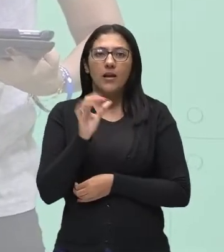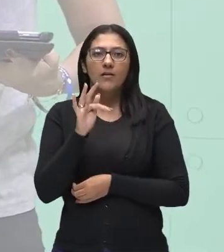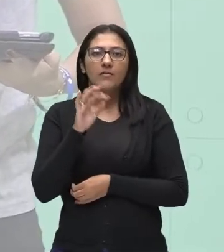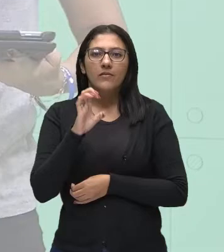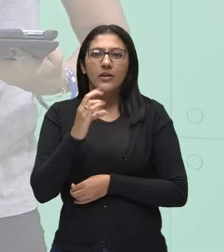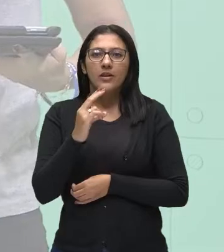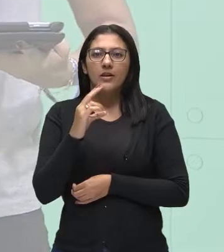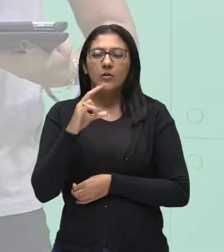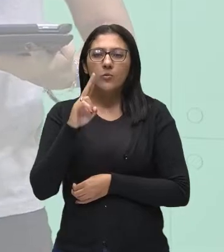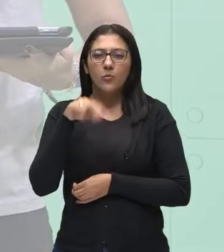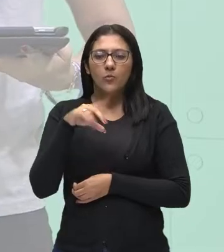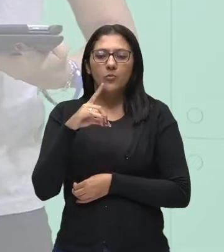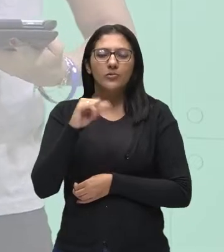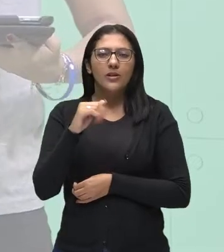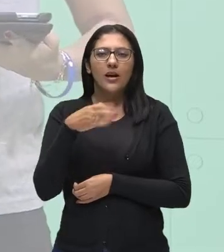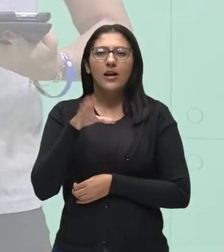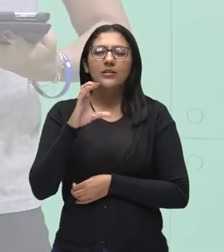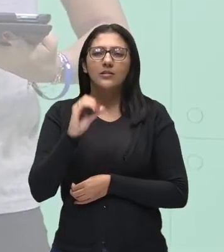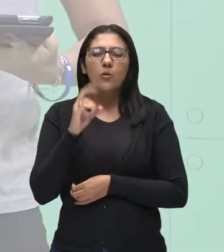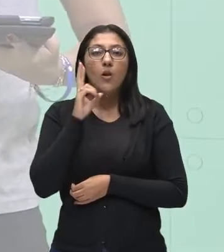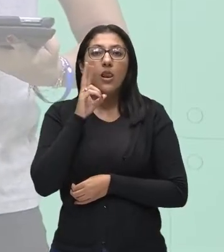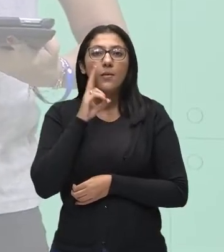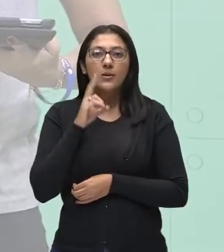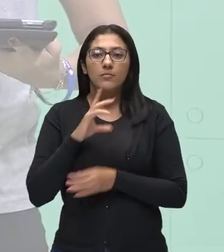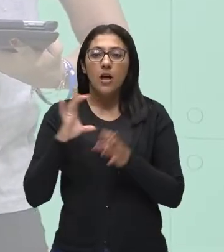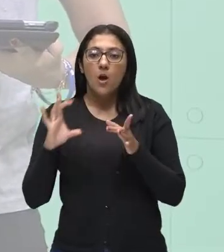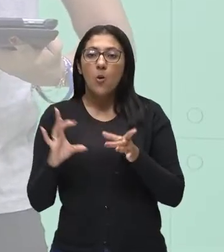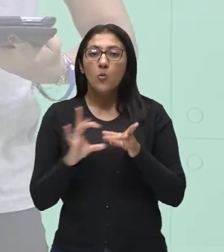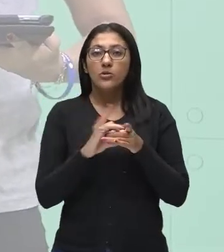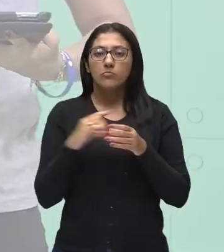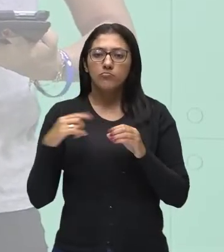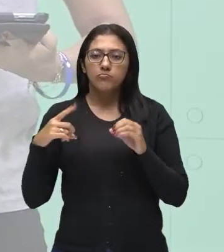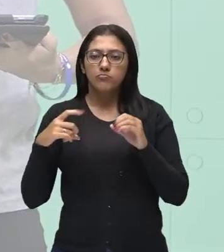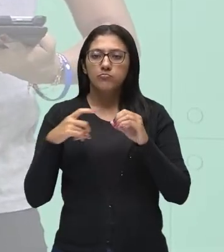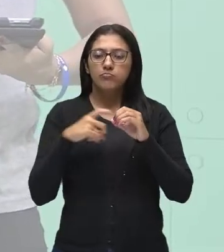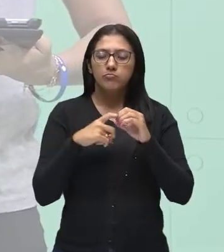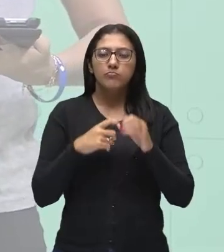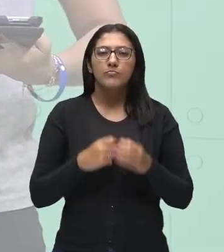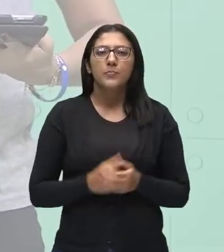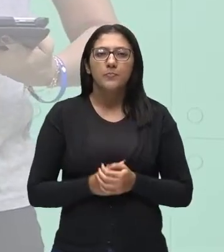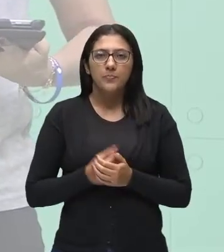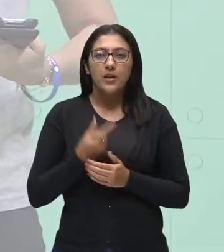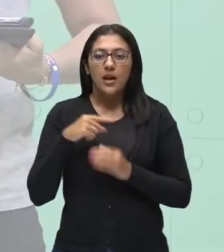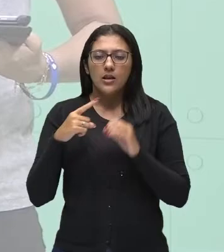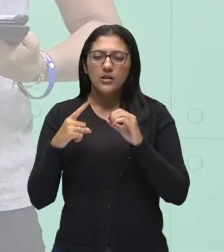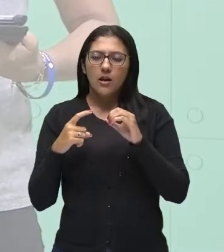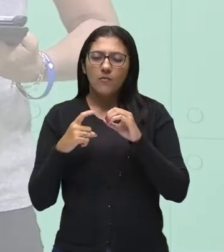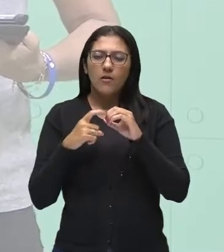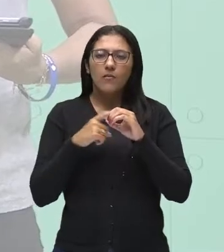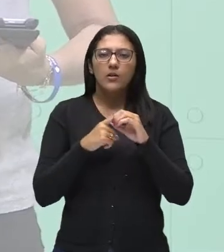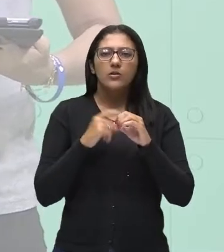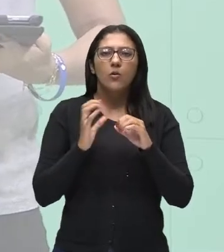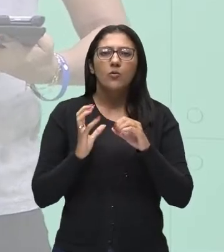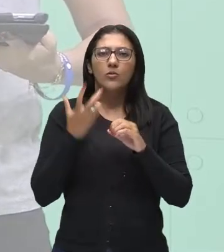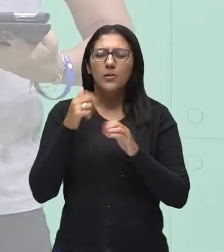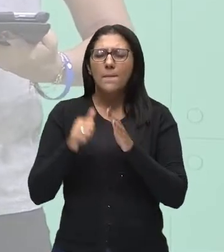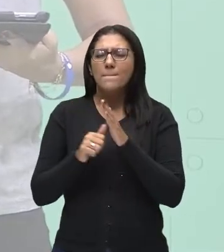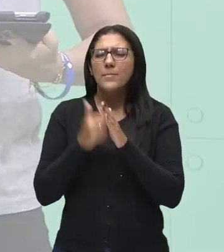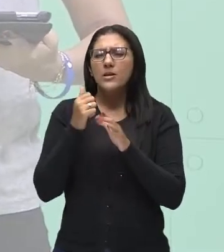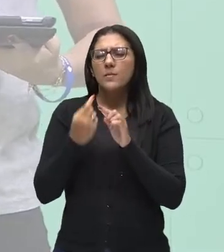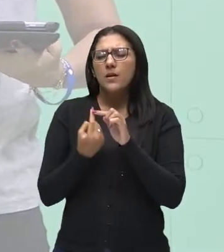A união dos gametas, o gameta feminino com o masculino. A fecundação, gente, ela acontece lá na primeira parte das